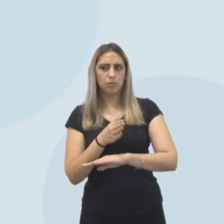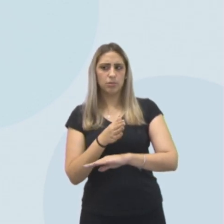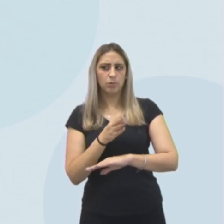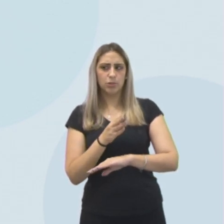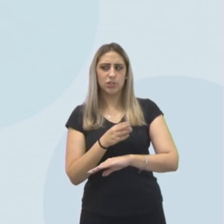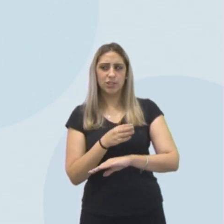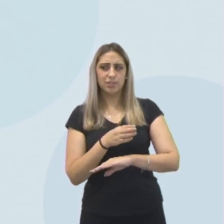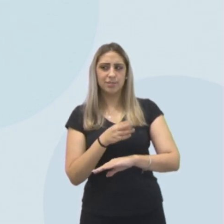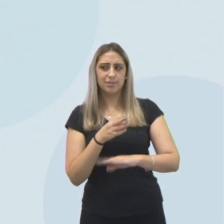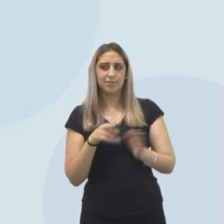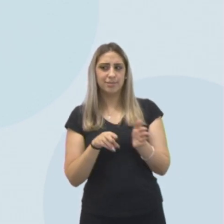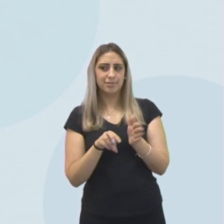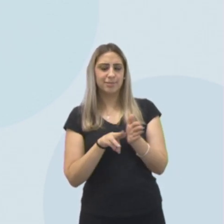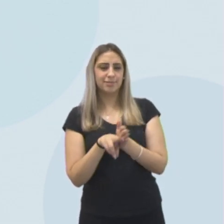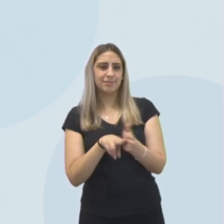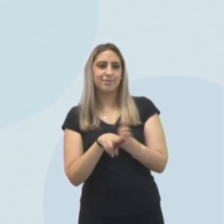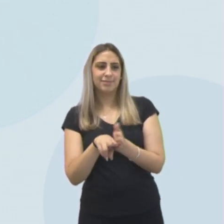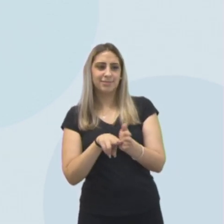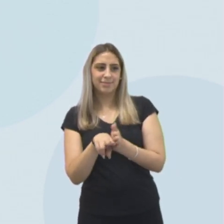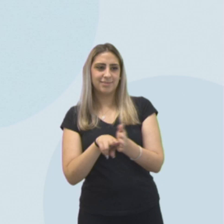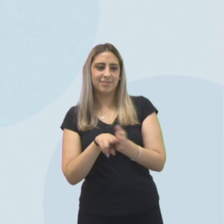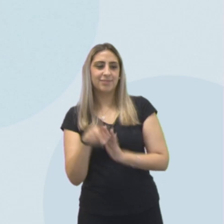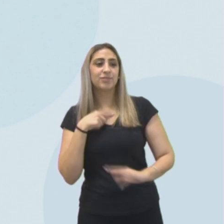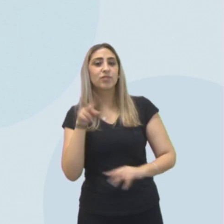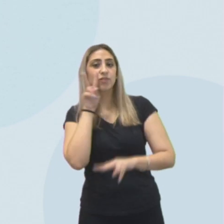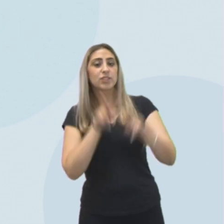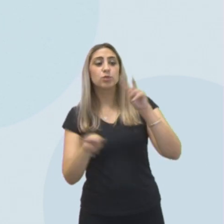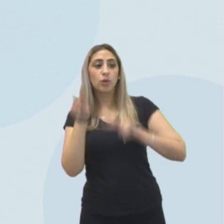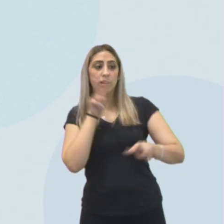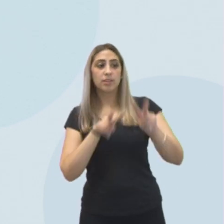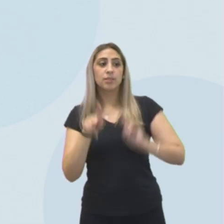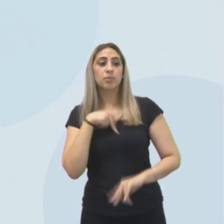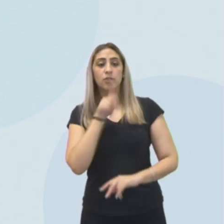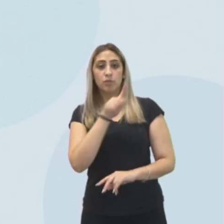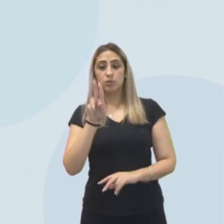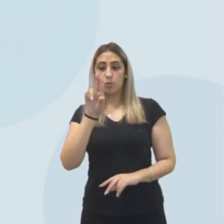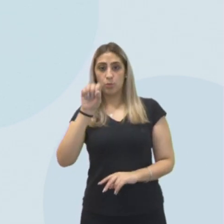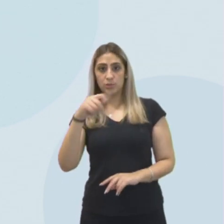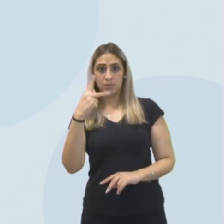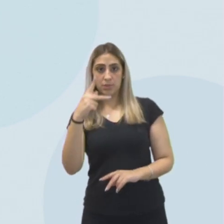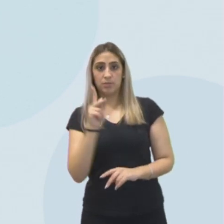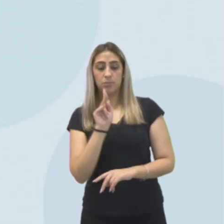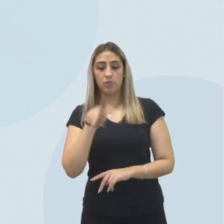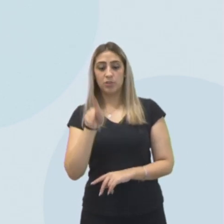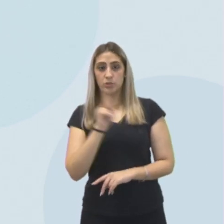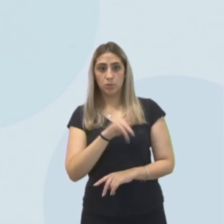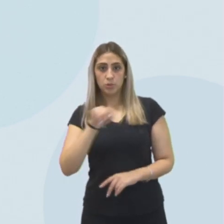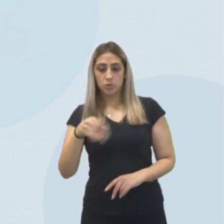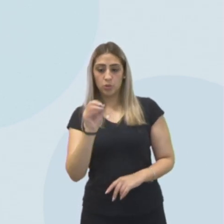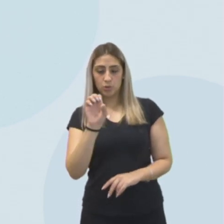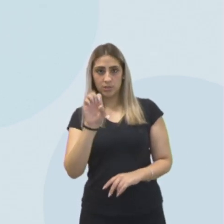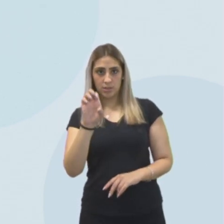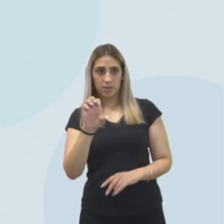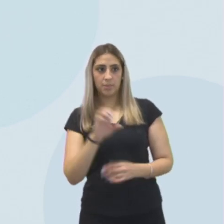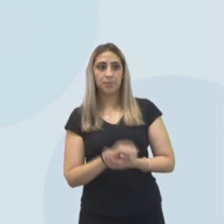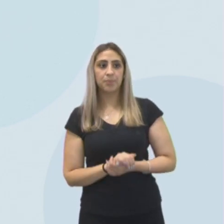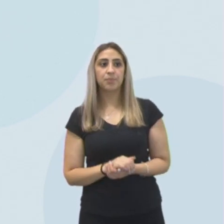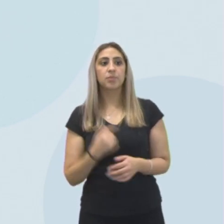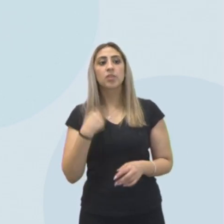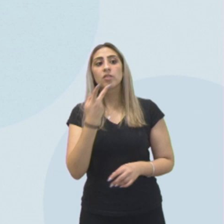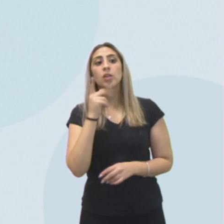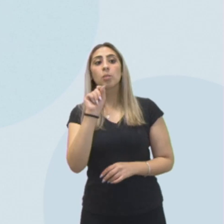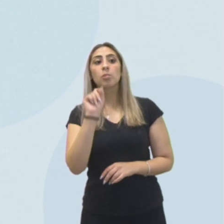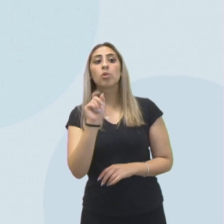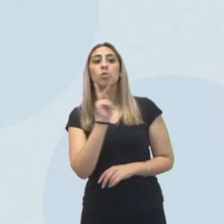didáticos, sobretudo os recursos audiovisuais, que é o professor da USP, o professor José Moran. Né? Então, vamos falar um pouquinho da visão do